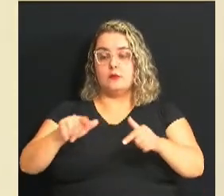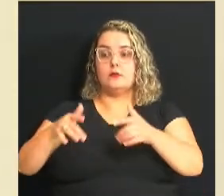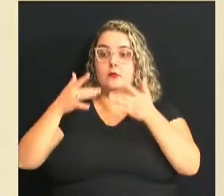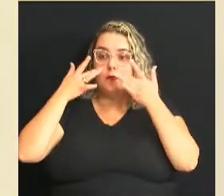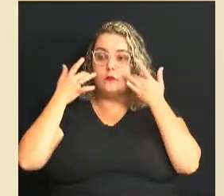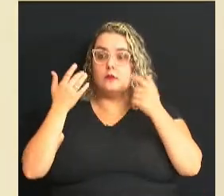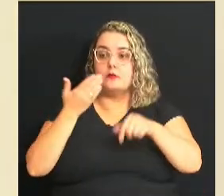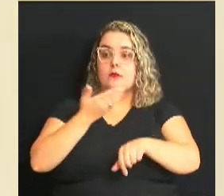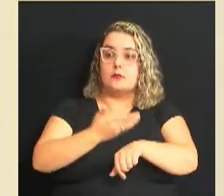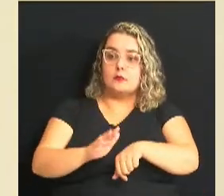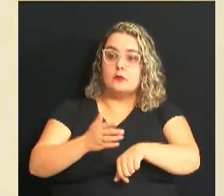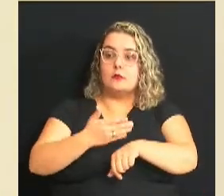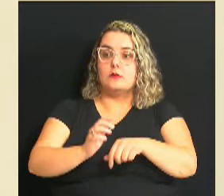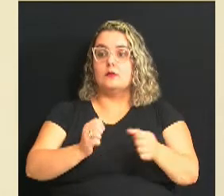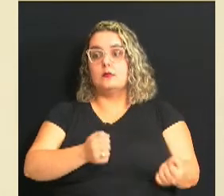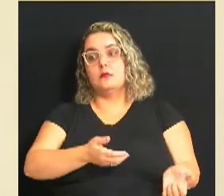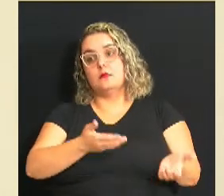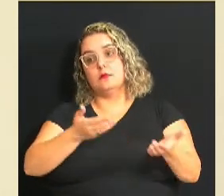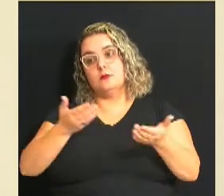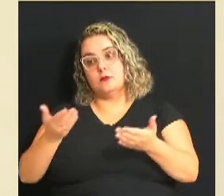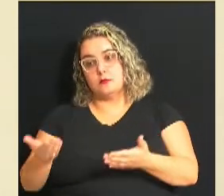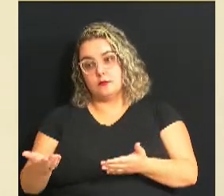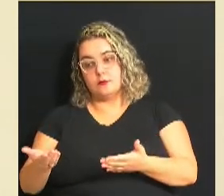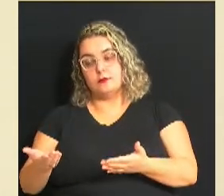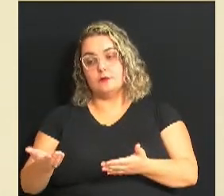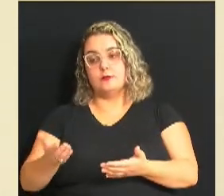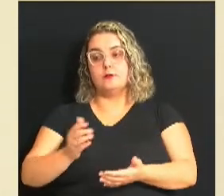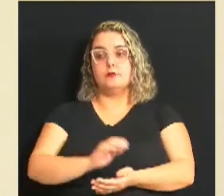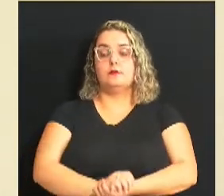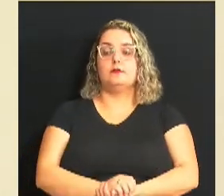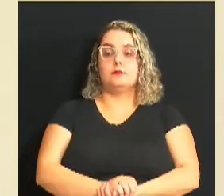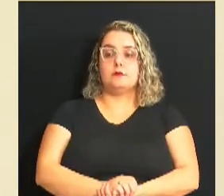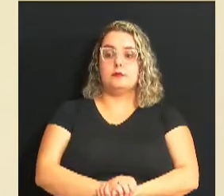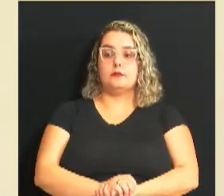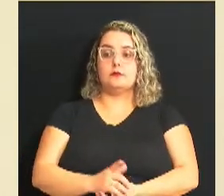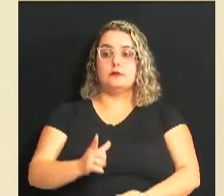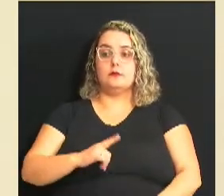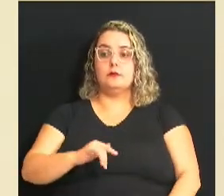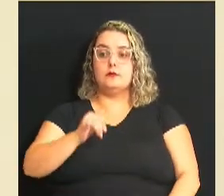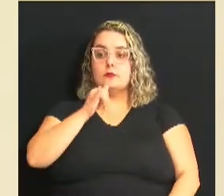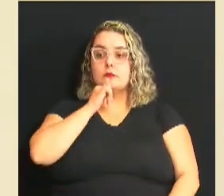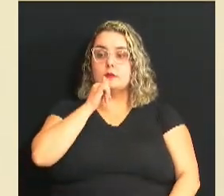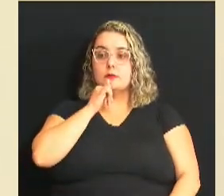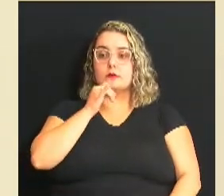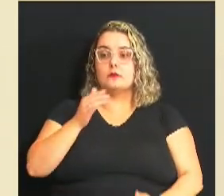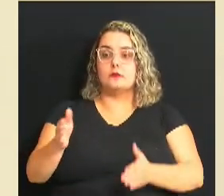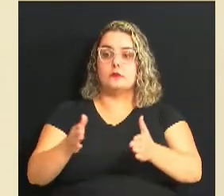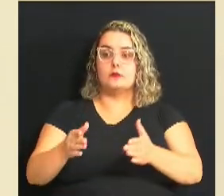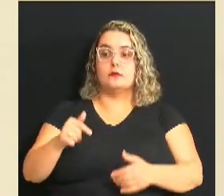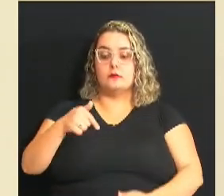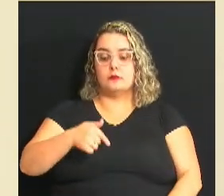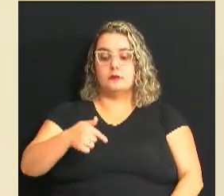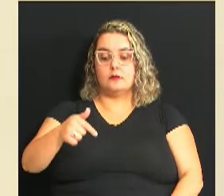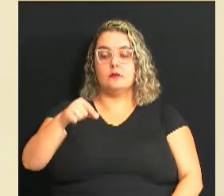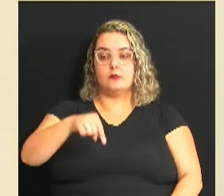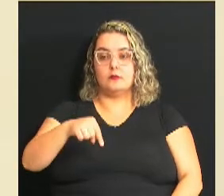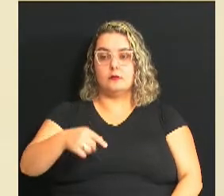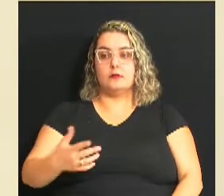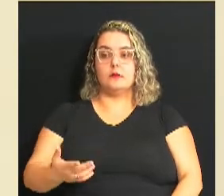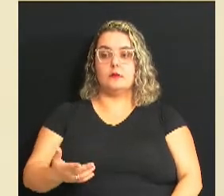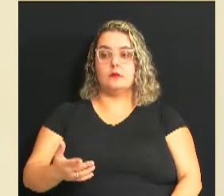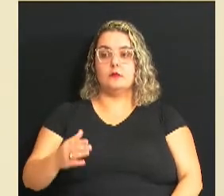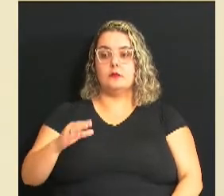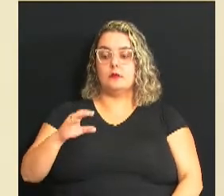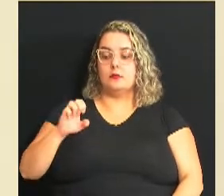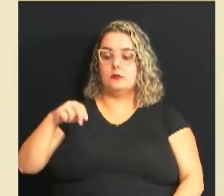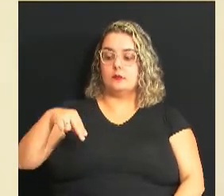ensaiam, apresentam, onde tem, por exemplo, neste momento, nessa semana está acontecendo, tem Cena na Vila,